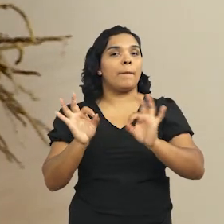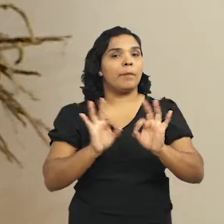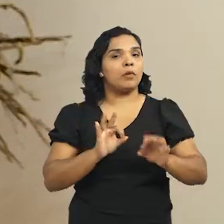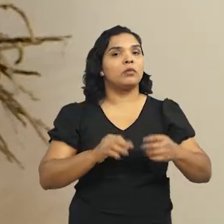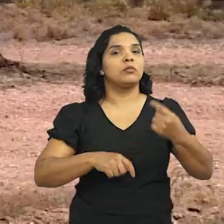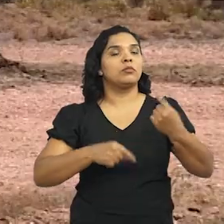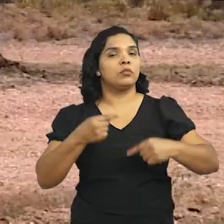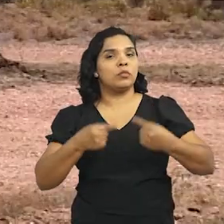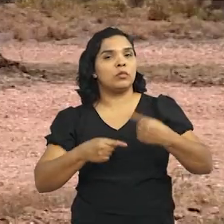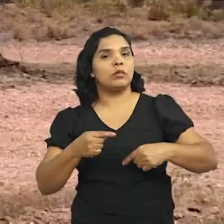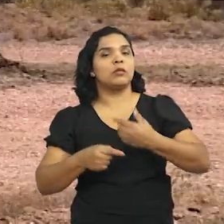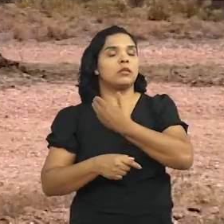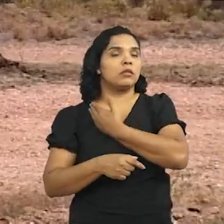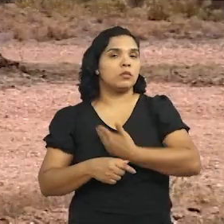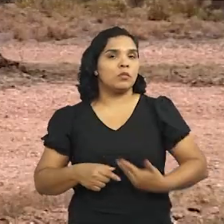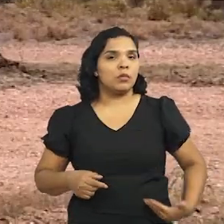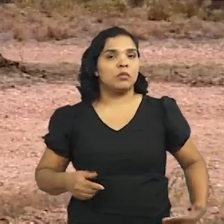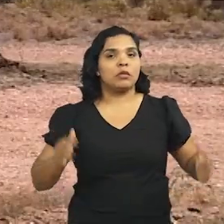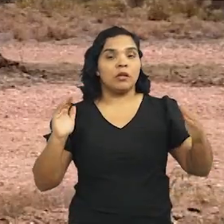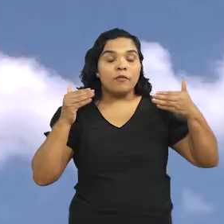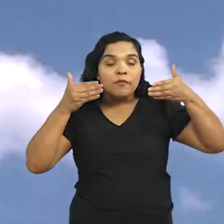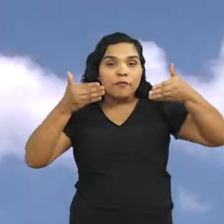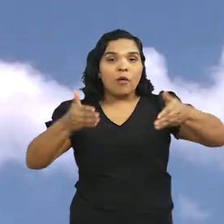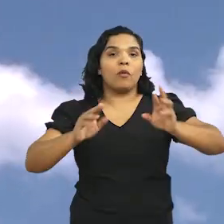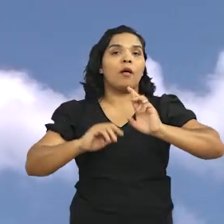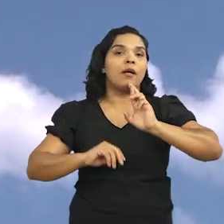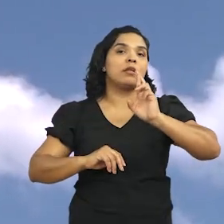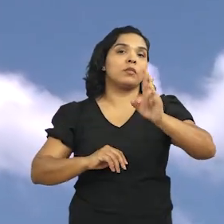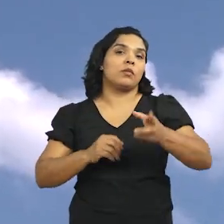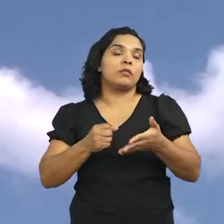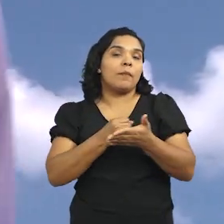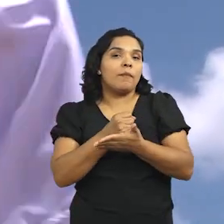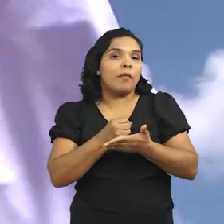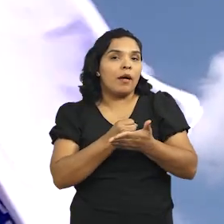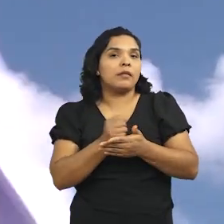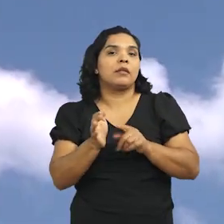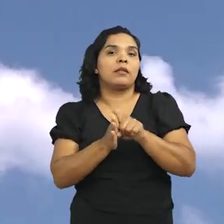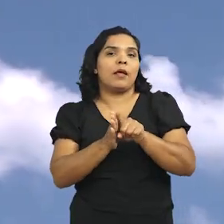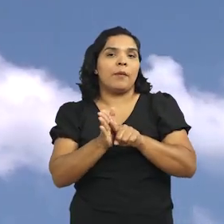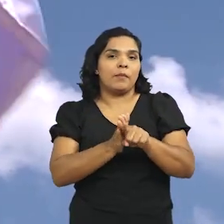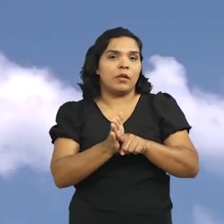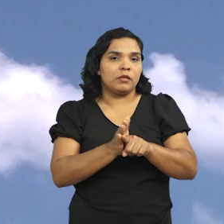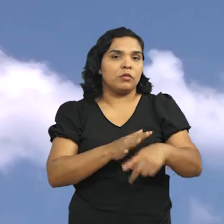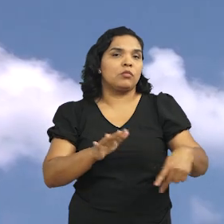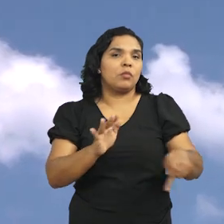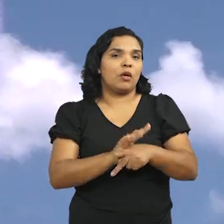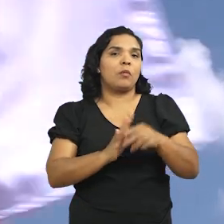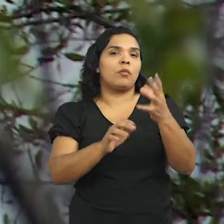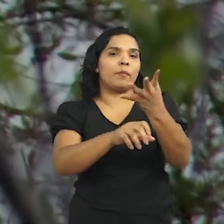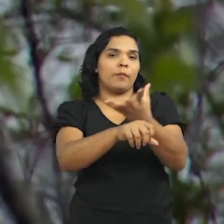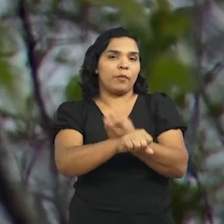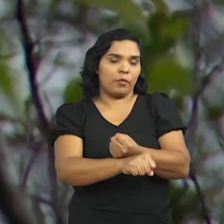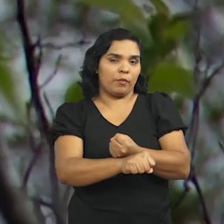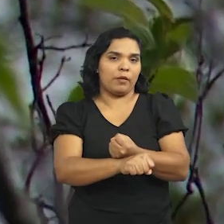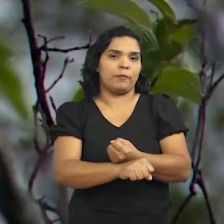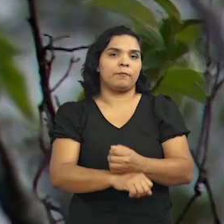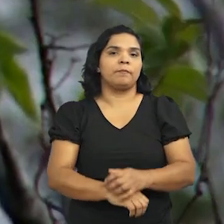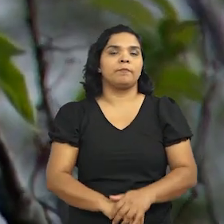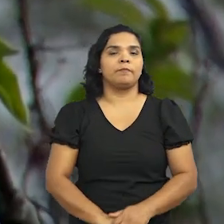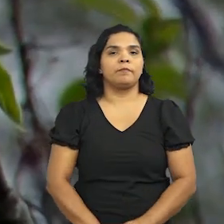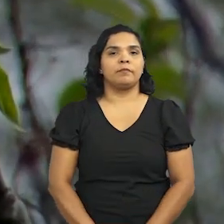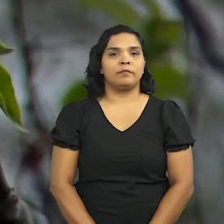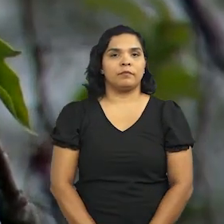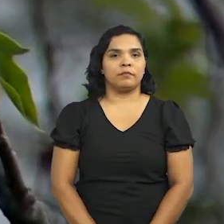e um rearranjo de políticas públicas que possam ter como foco respostas com base nas pesquisas dentro do